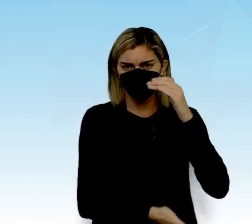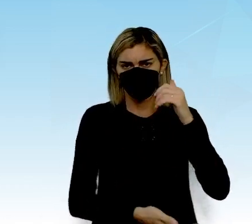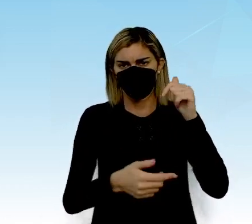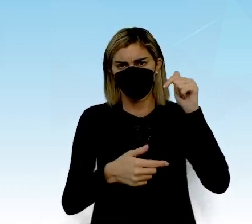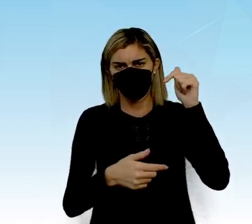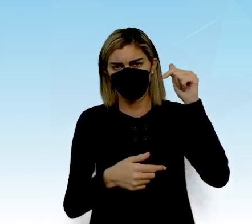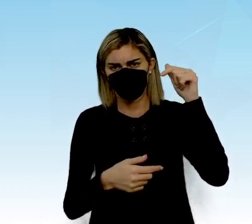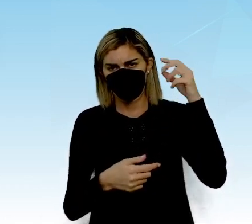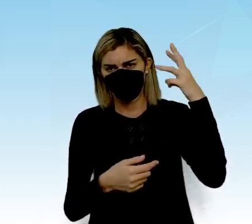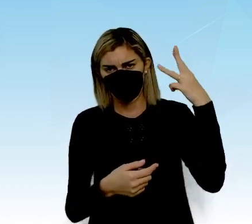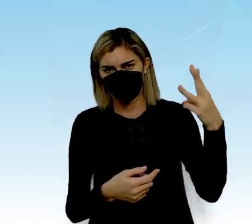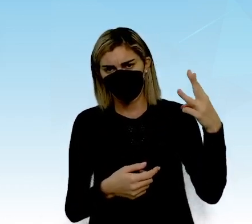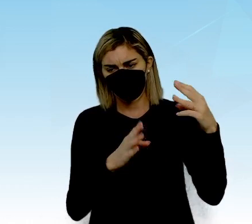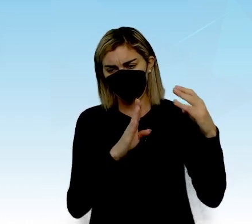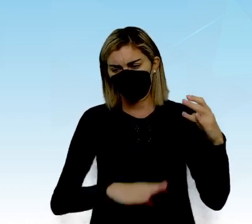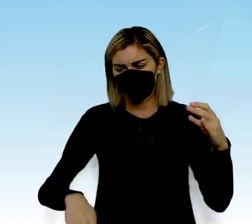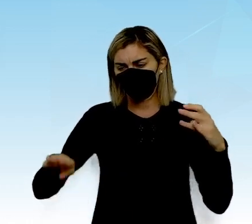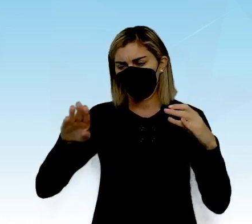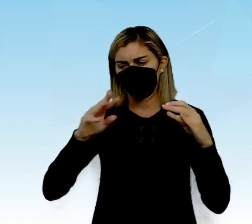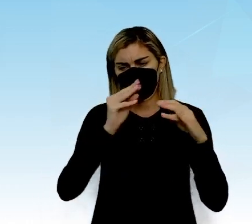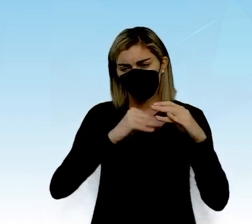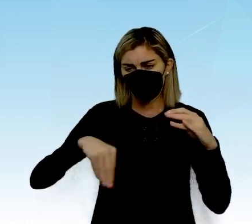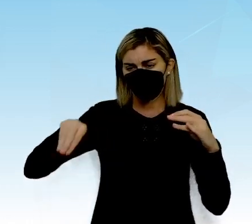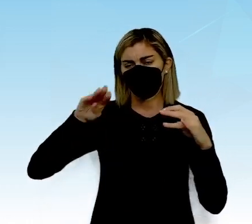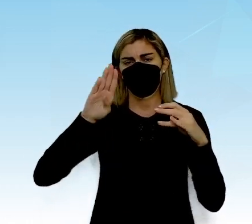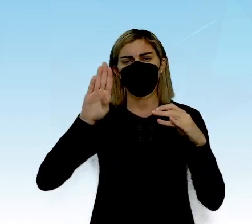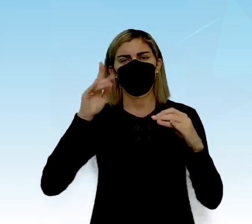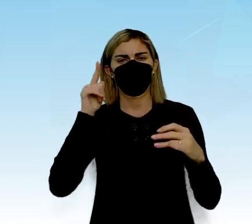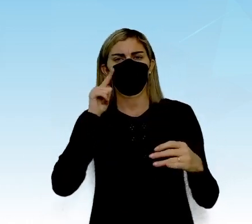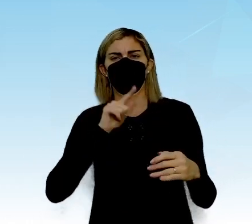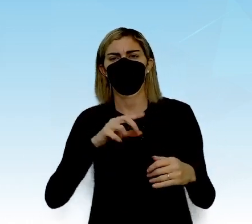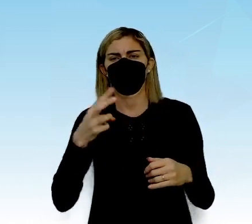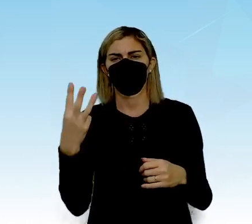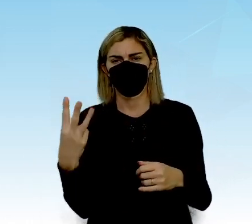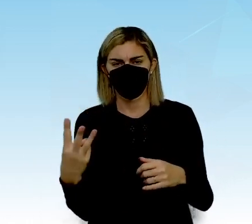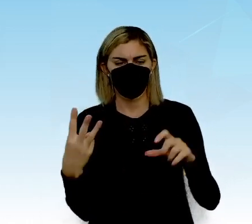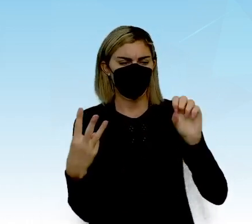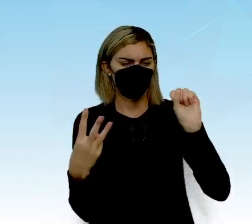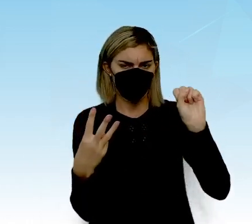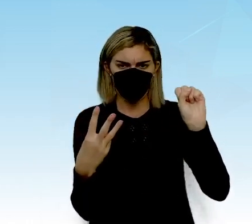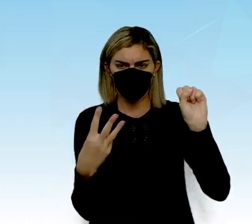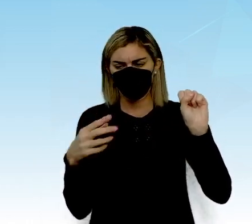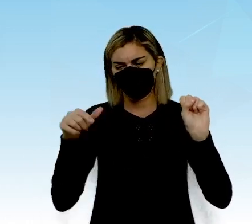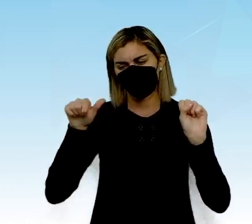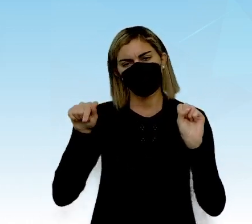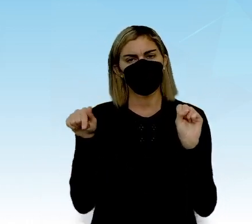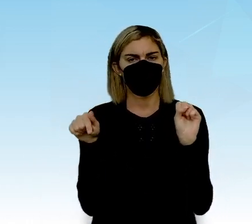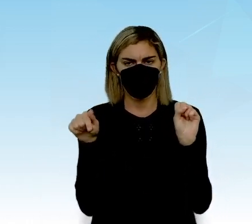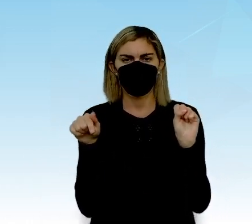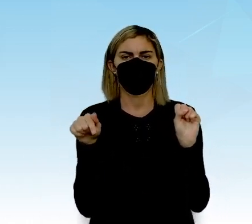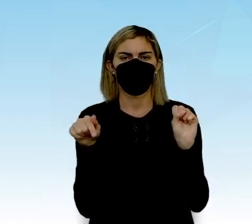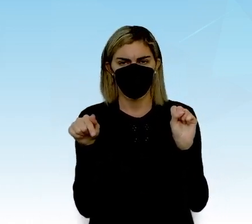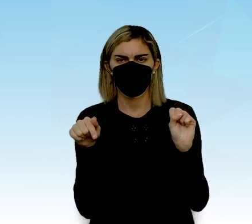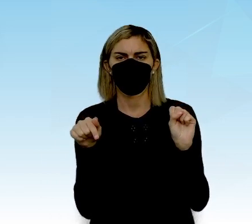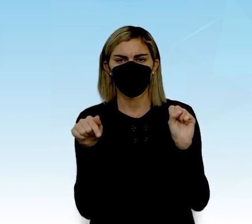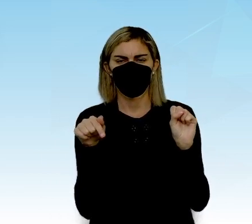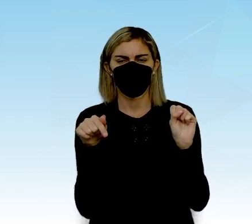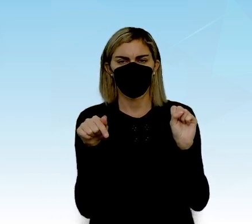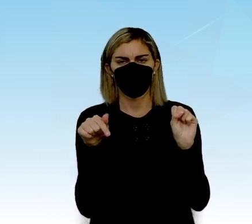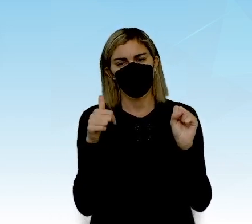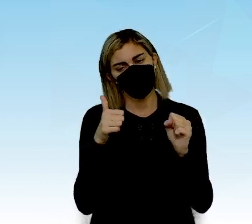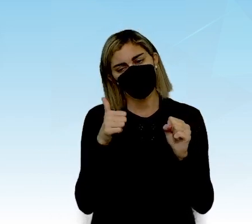porque B ganha os 3. Tu lembra que um tinha 8 e o outro tinha 7. A soma deu